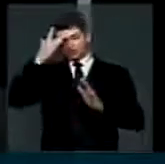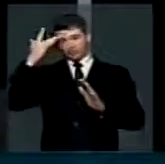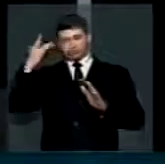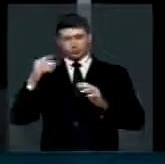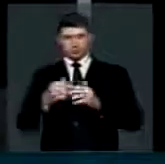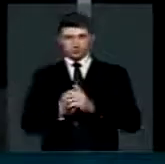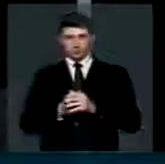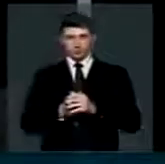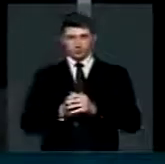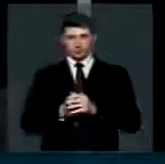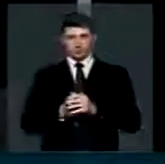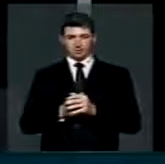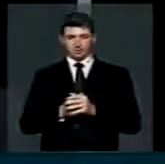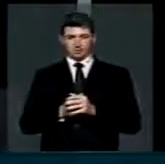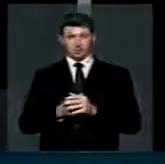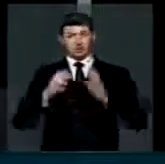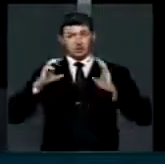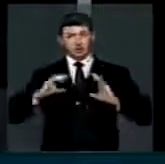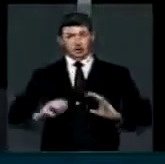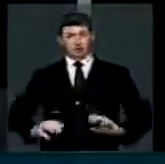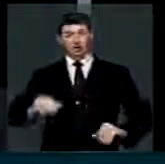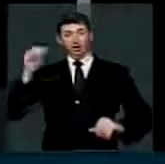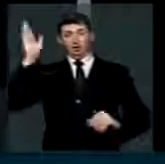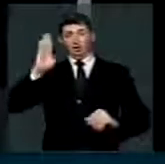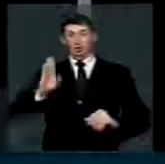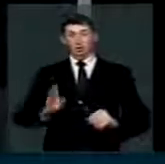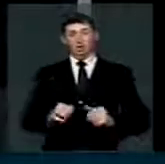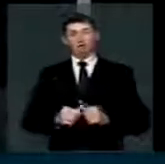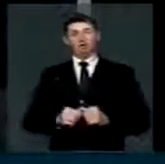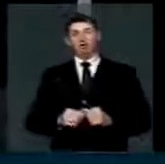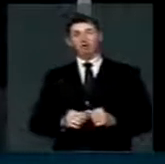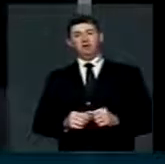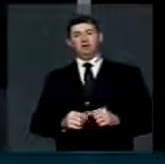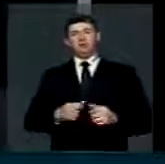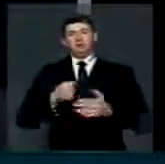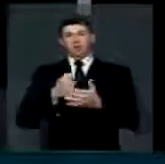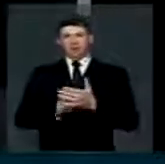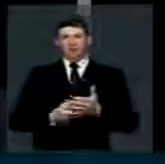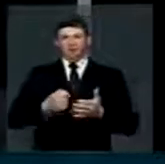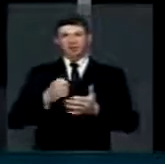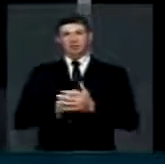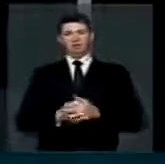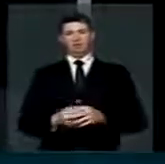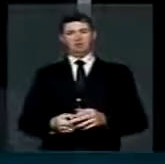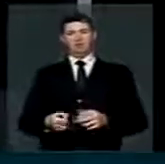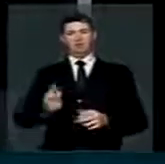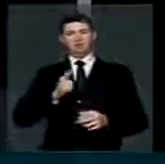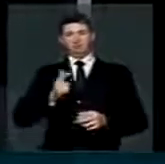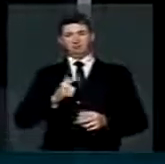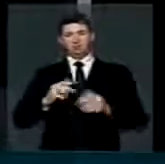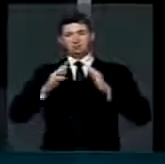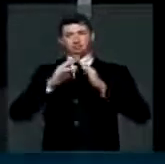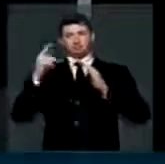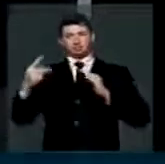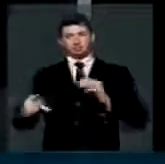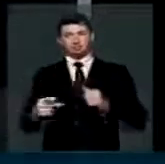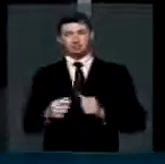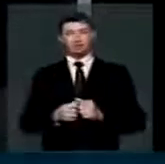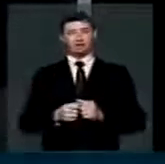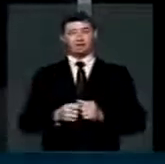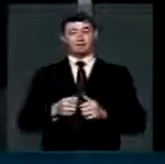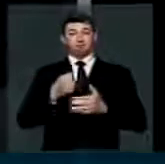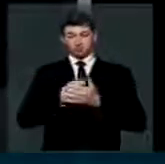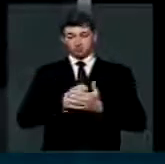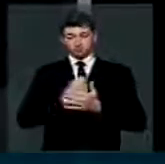cidadão brasileiro. Cidadão brasileiro que luta para ter a sua moradia,